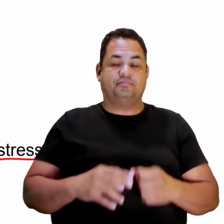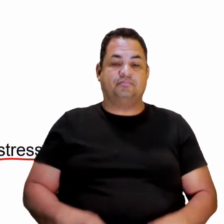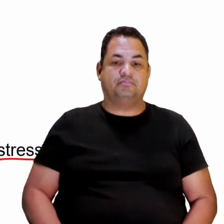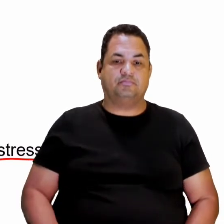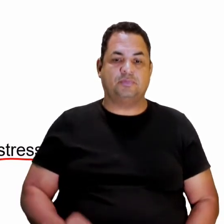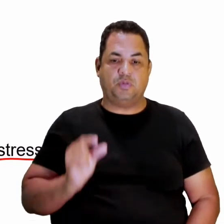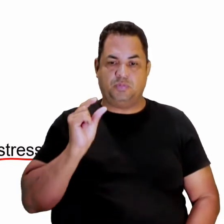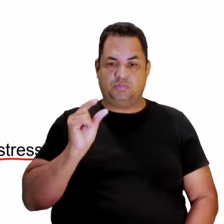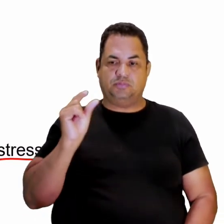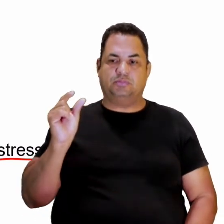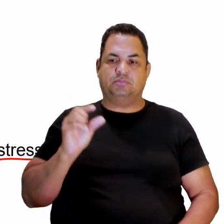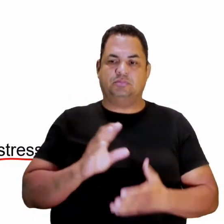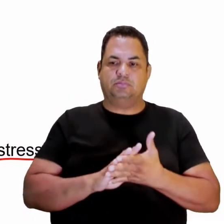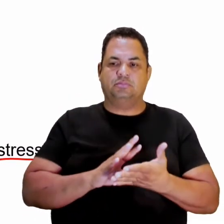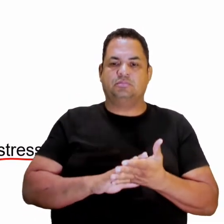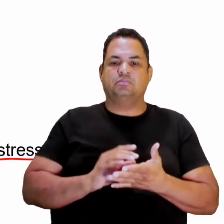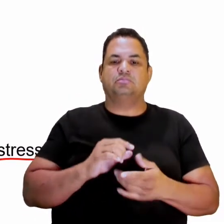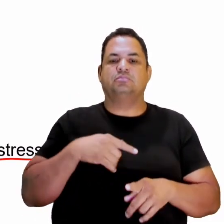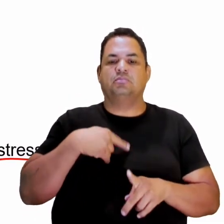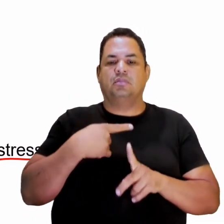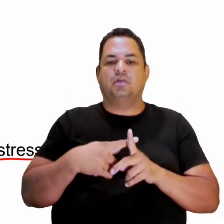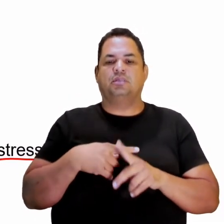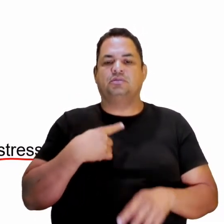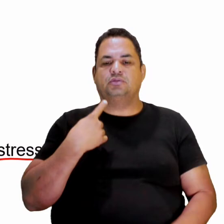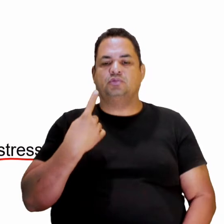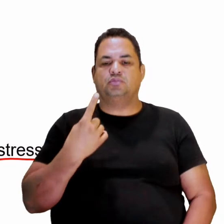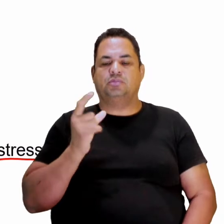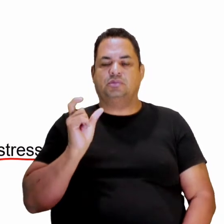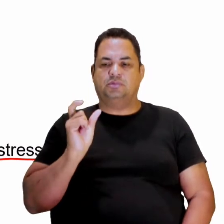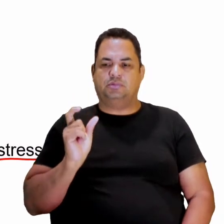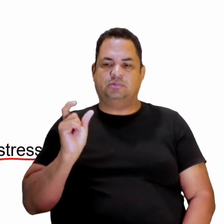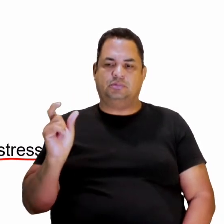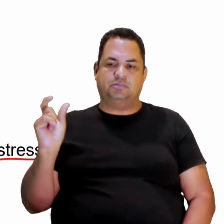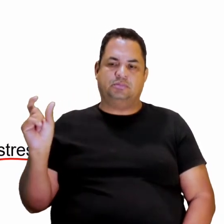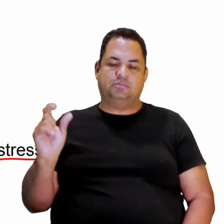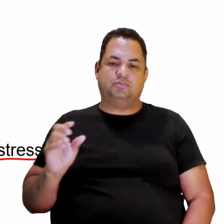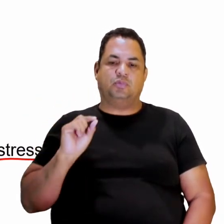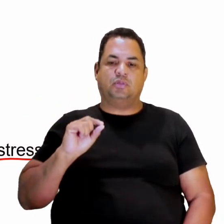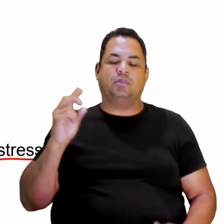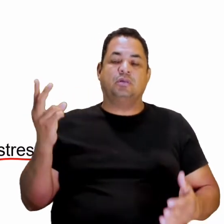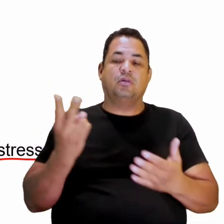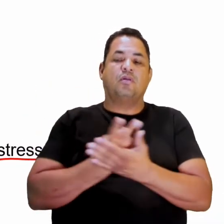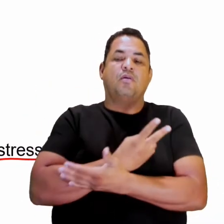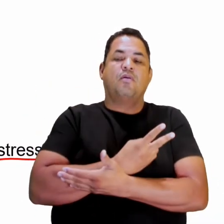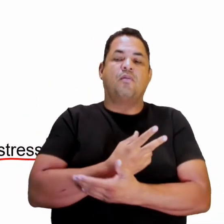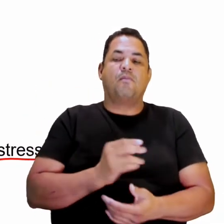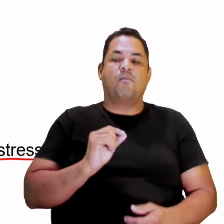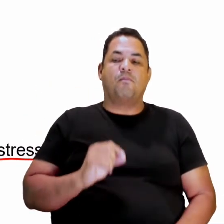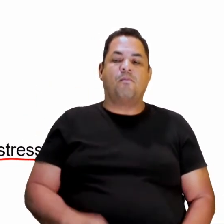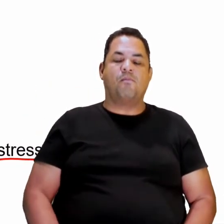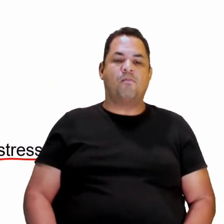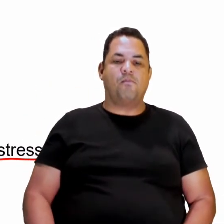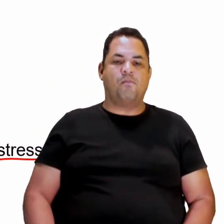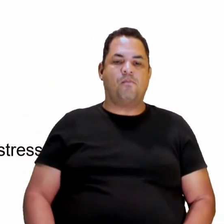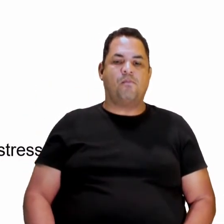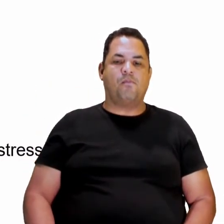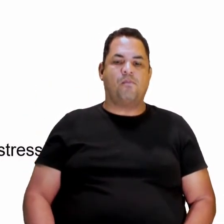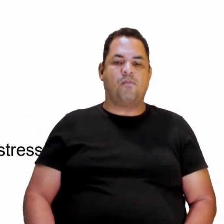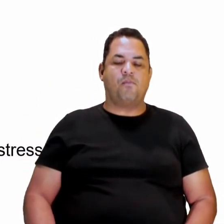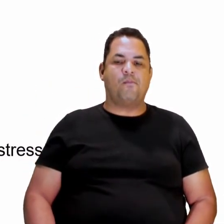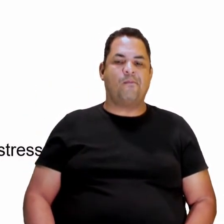uma sílaba, são verbos de mais de uma sílaba. O que acontece com esse verbo de mais de uma sílaba?